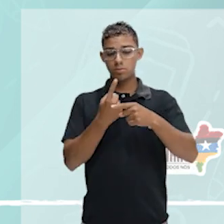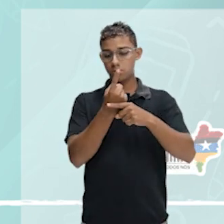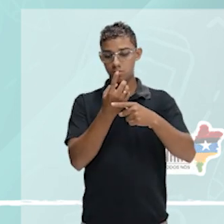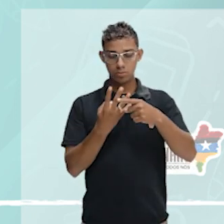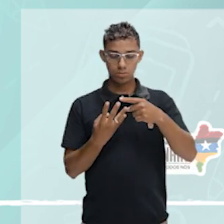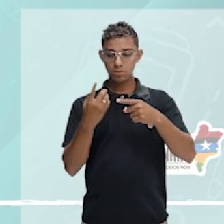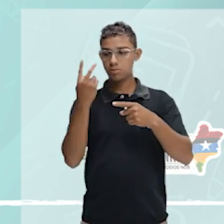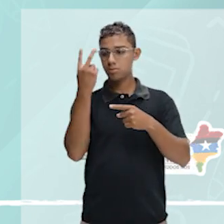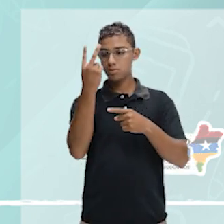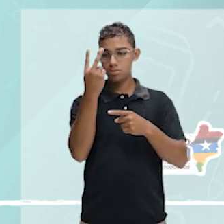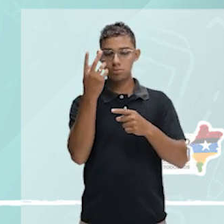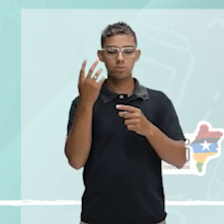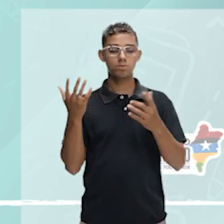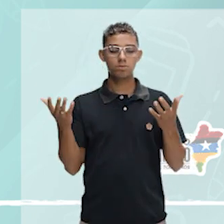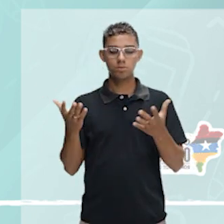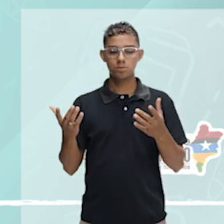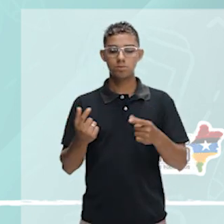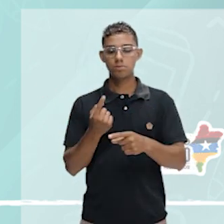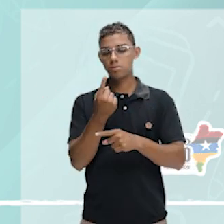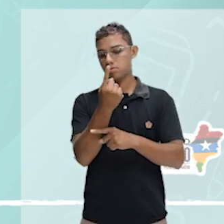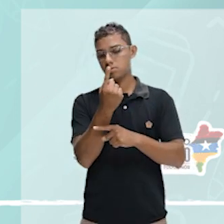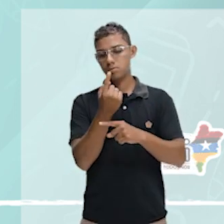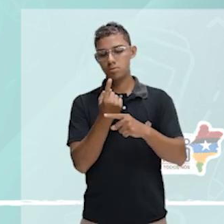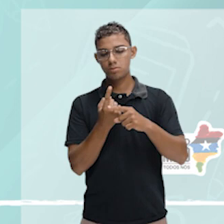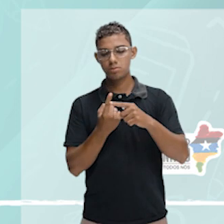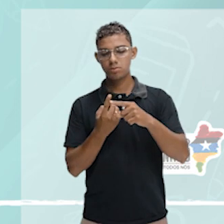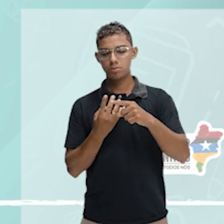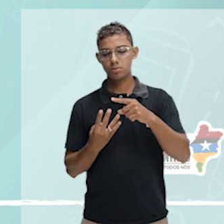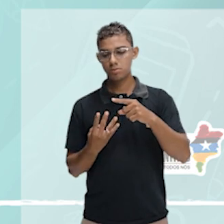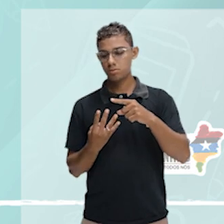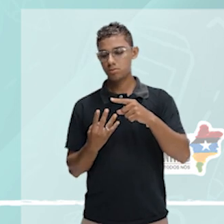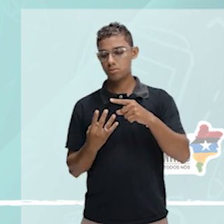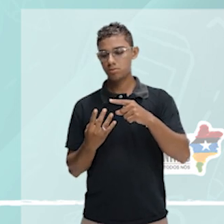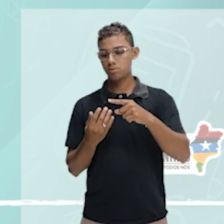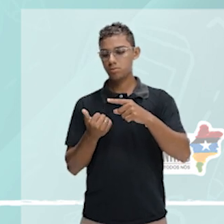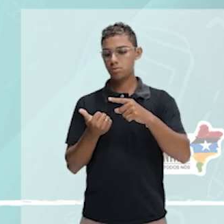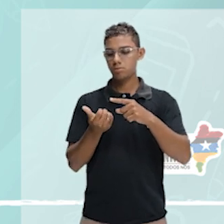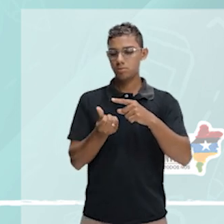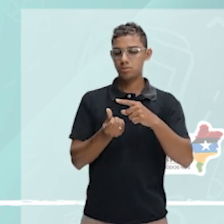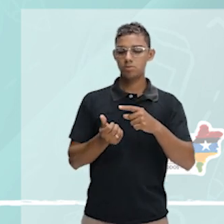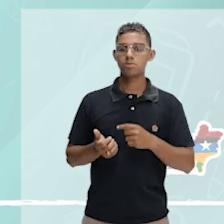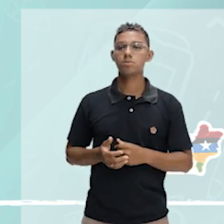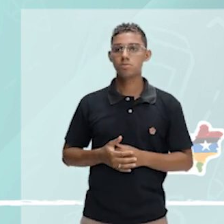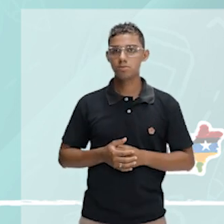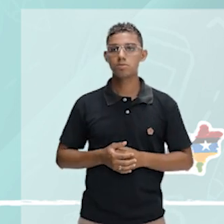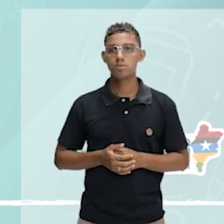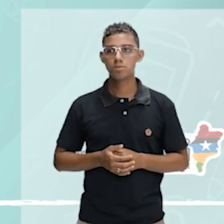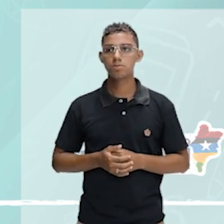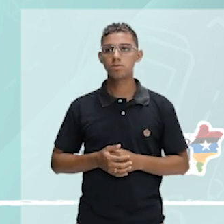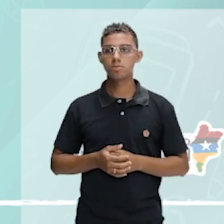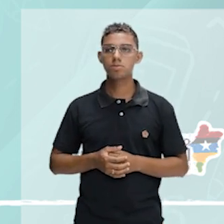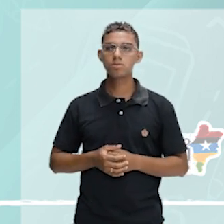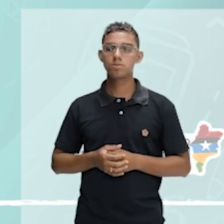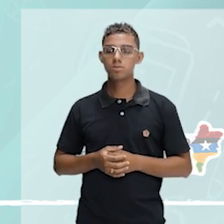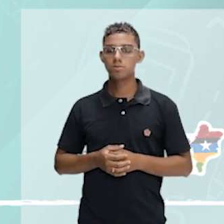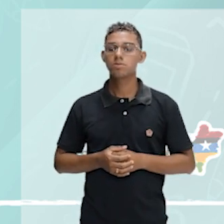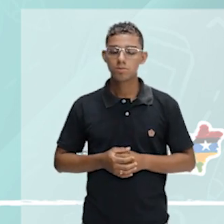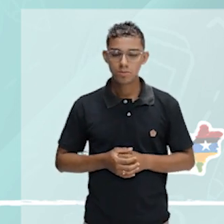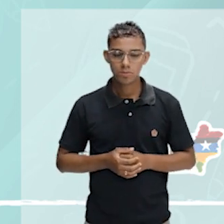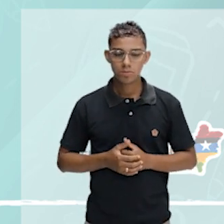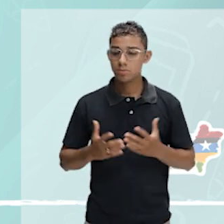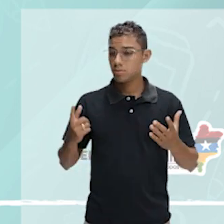elevado ao quadrado ou seja um quarto vezes um quarto 1 x 1 dá 1 4 x 4 dá 16 ó